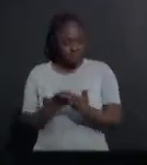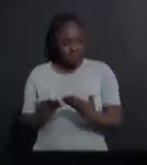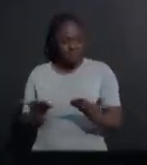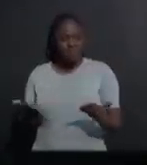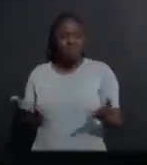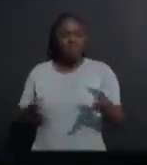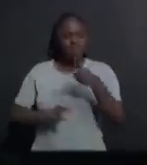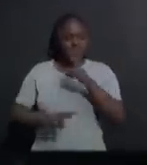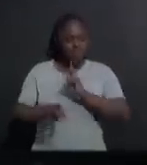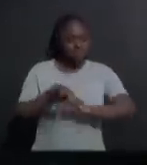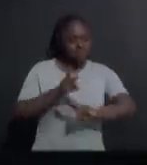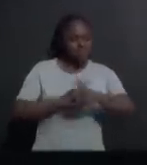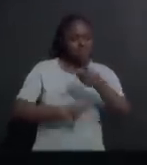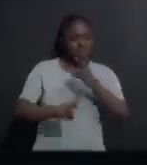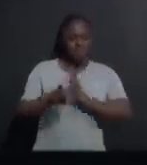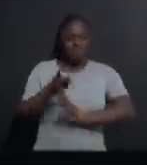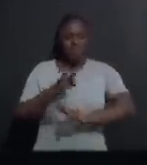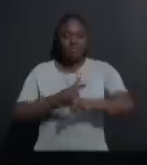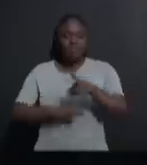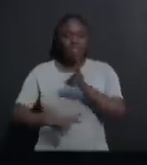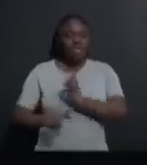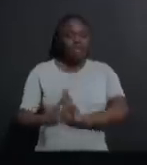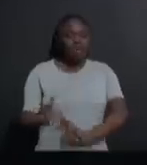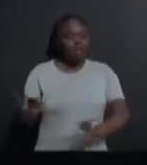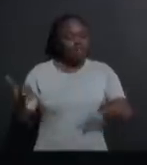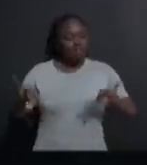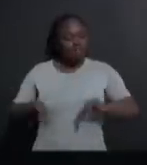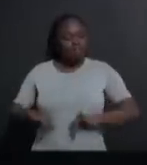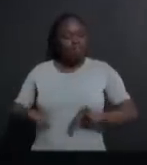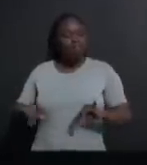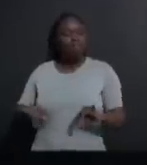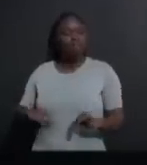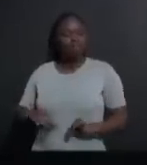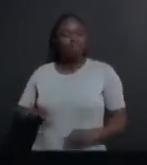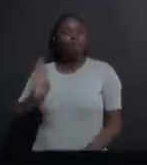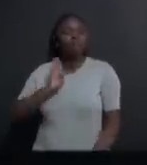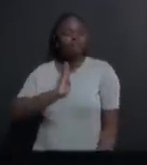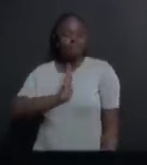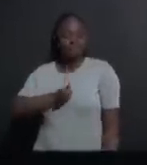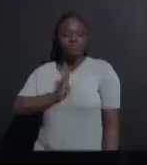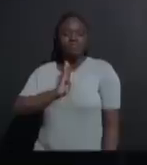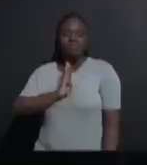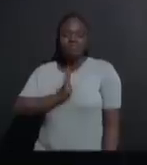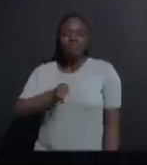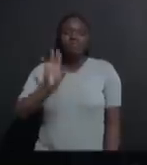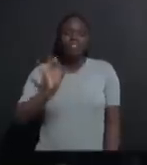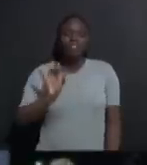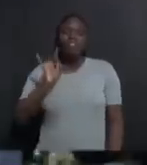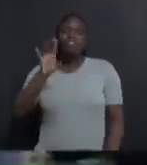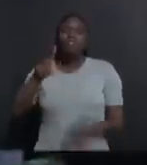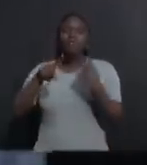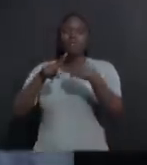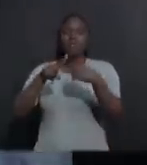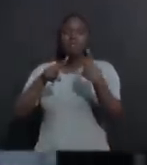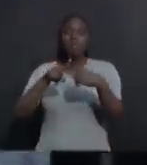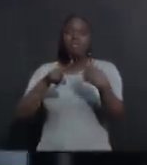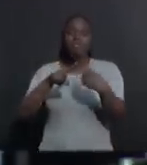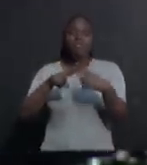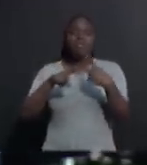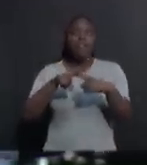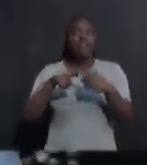sempre, oh, que dor no coração, só porque nós não